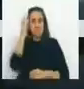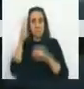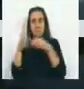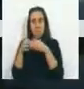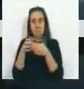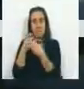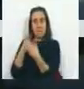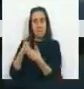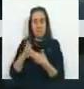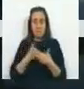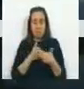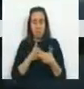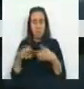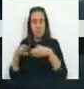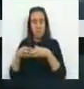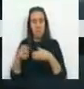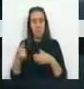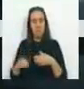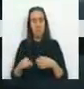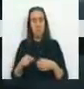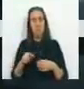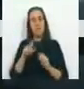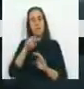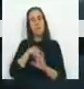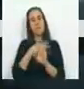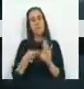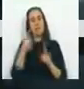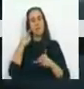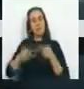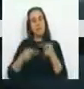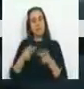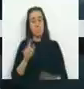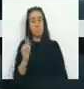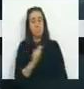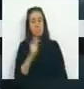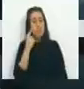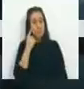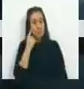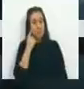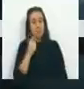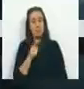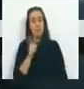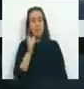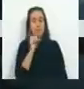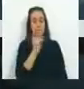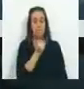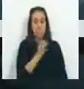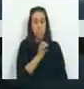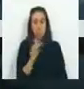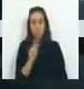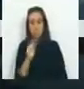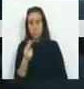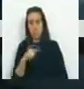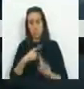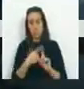guerrilha na comunidade. Portanto, era só uma avaliação da reforma. Um mês depois, em 28/2/2015, fez